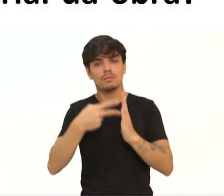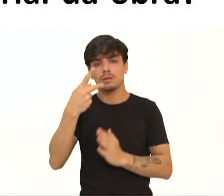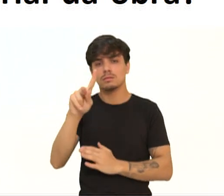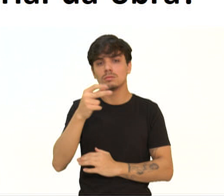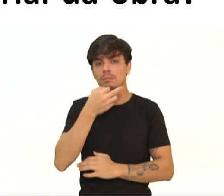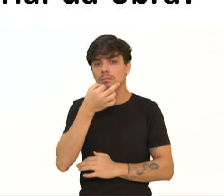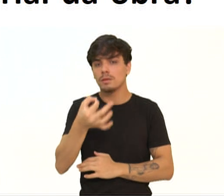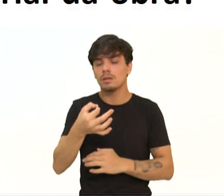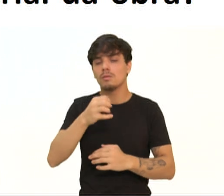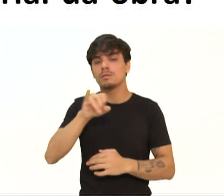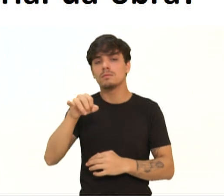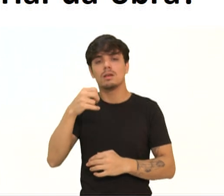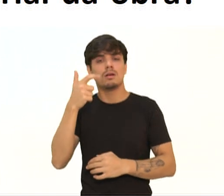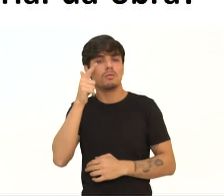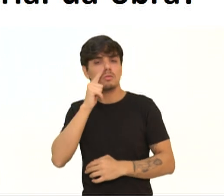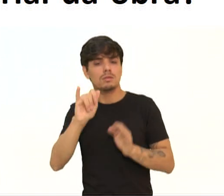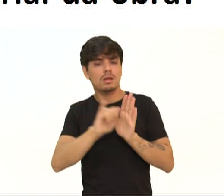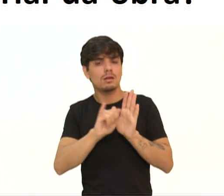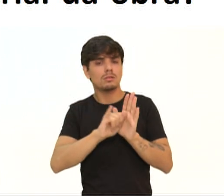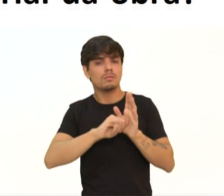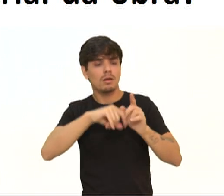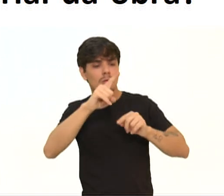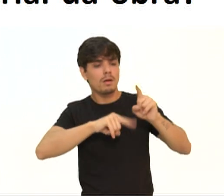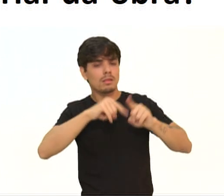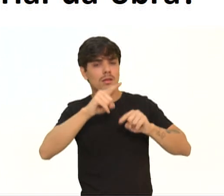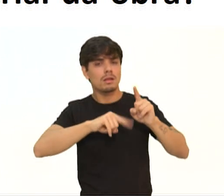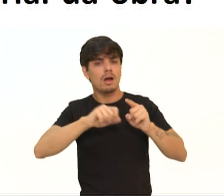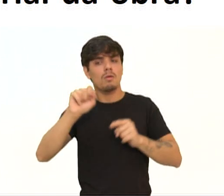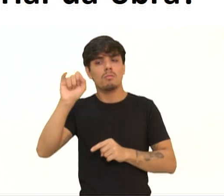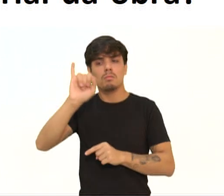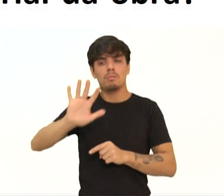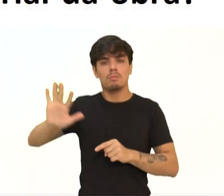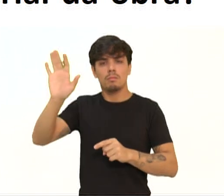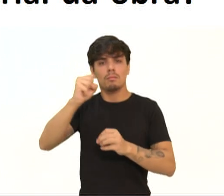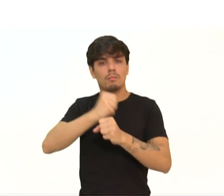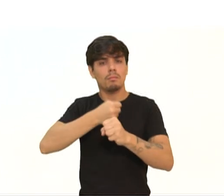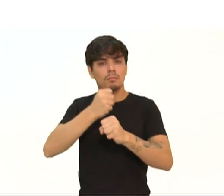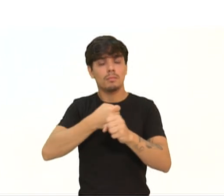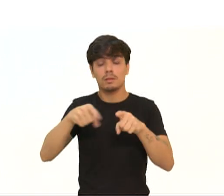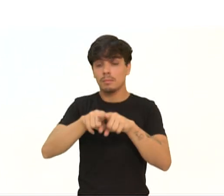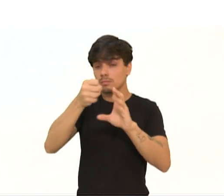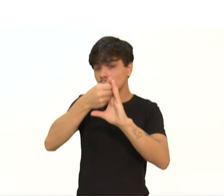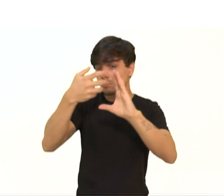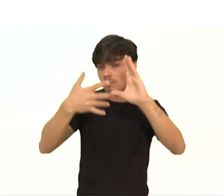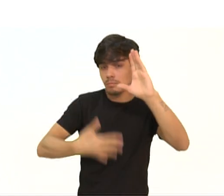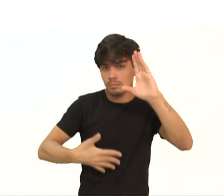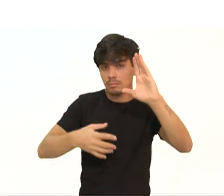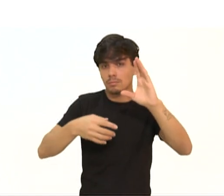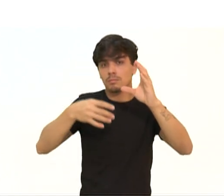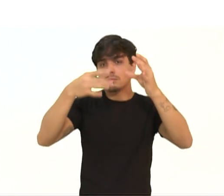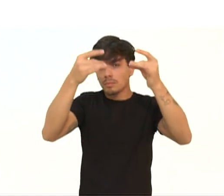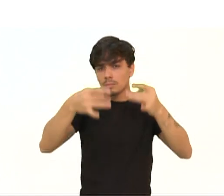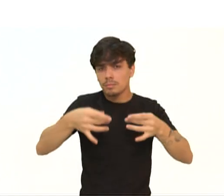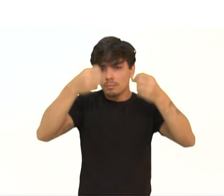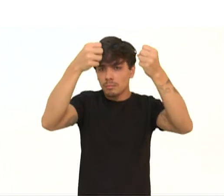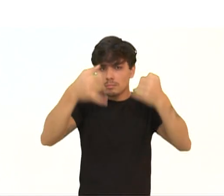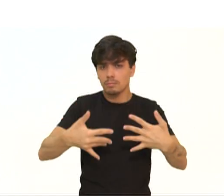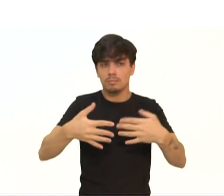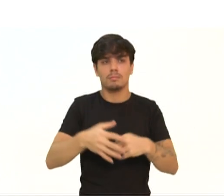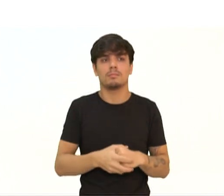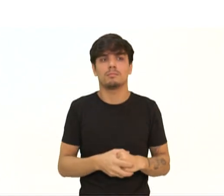são várias imagens meio que repetidas. Assim como nas fábricas tem o movimento das engrenagens que vai repetir o tempo todo, vai aparecer em várias obras